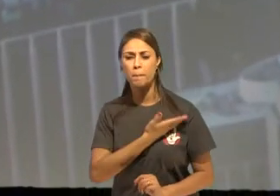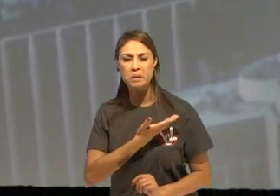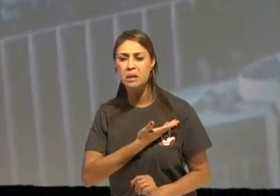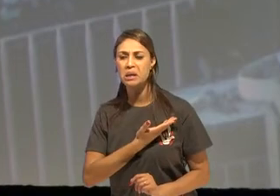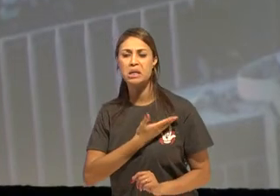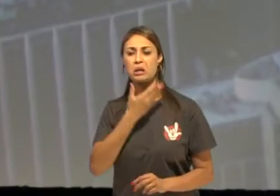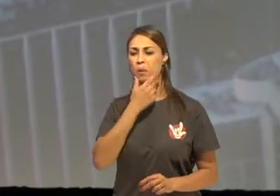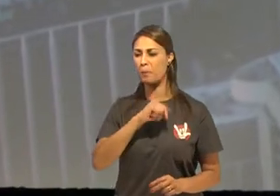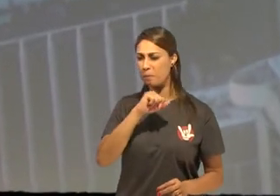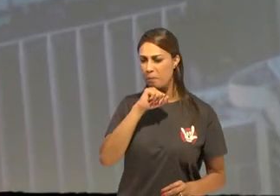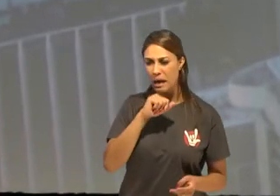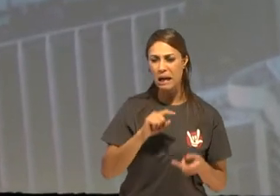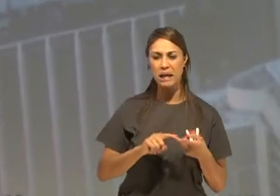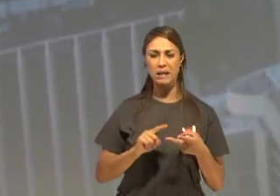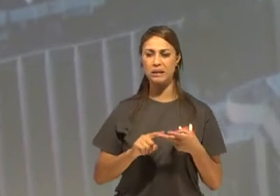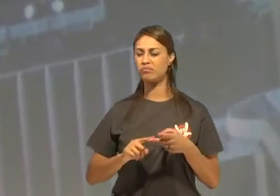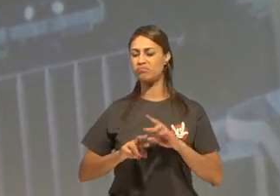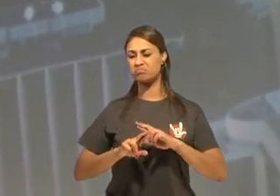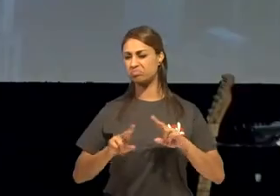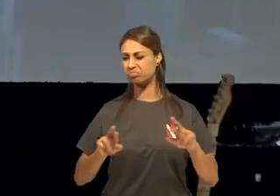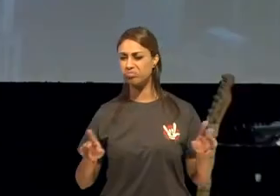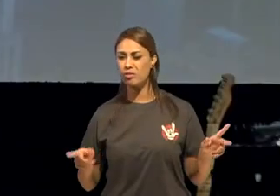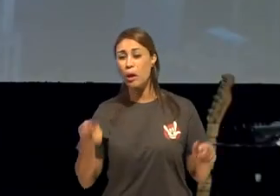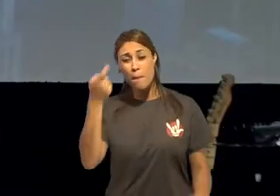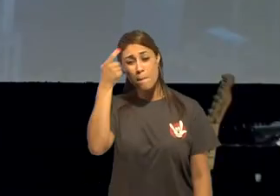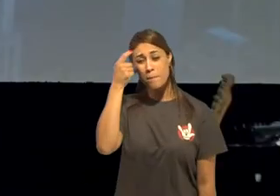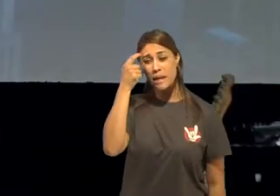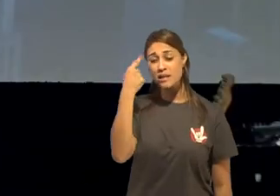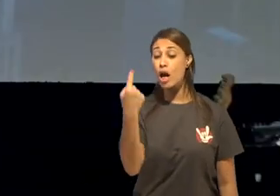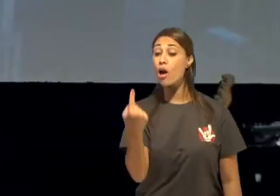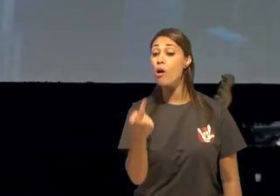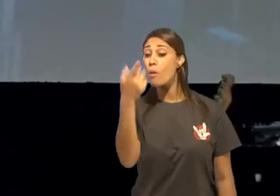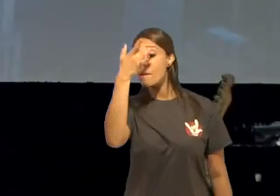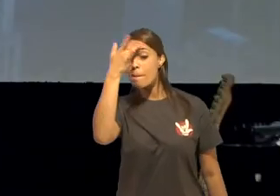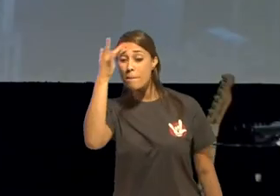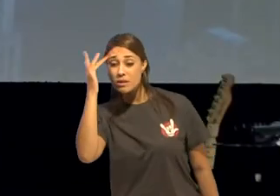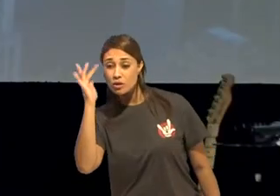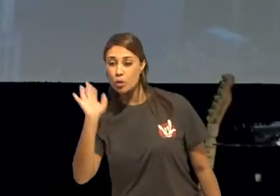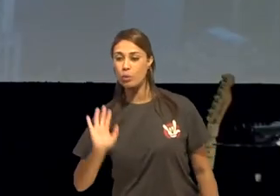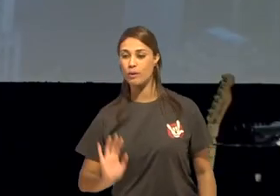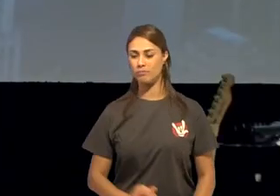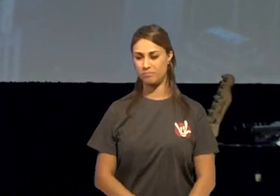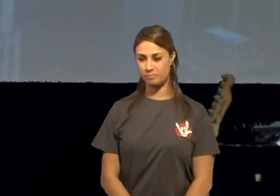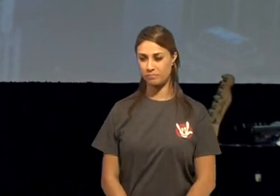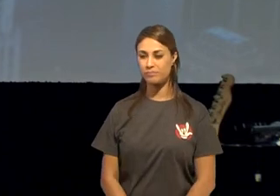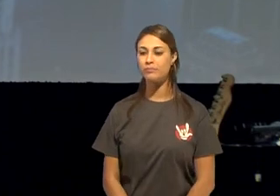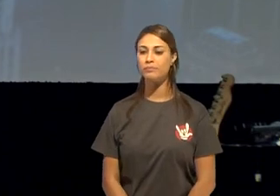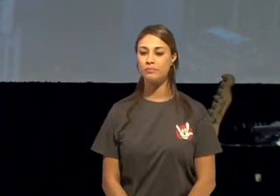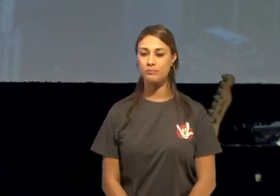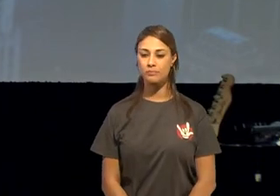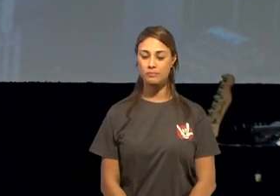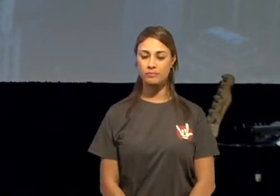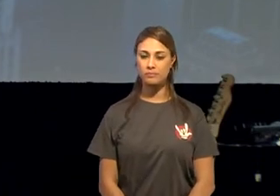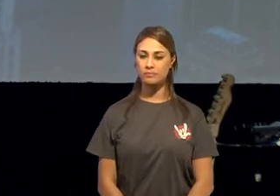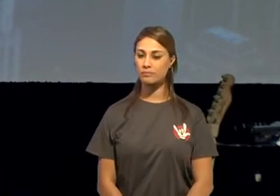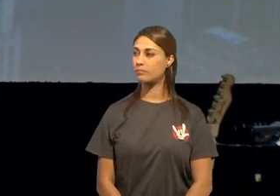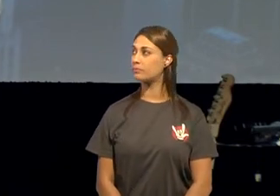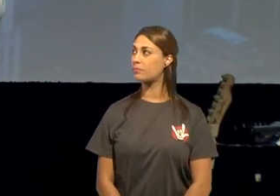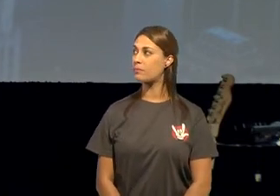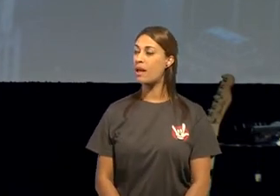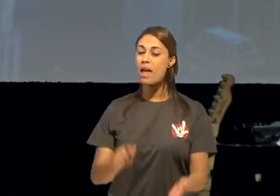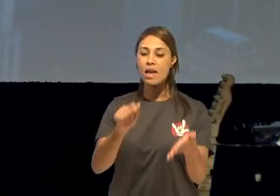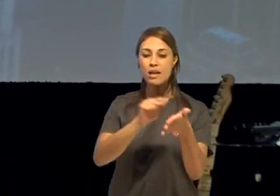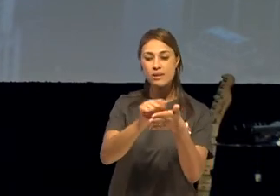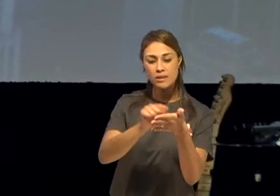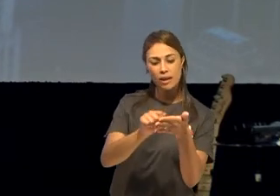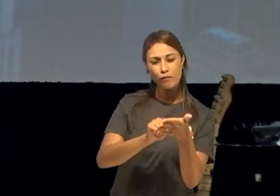talvez no meu caso, o meu pai mandando uma carta, mas talvez não seria o seu pai natural, seria o seu pai espiritual. Porque sim, às